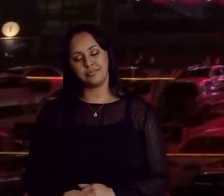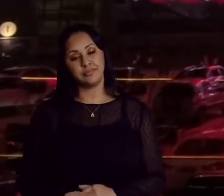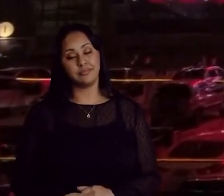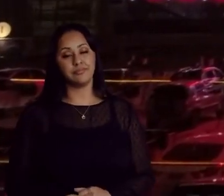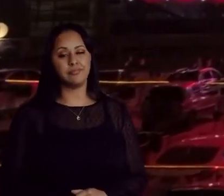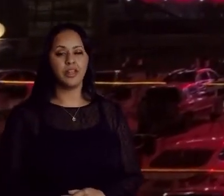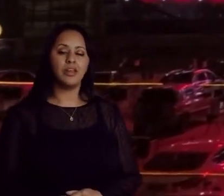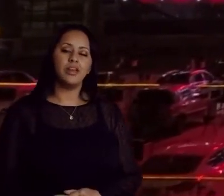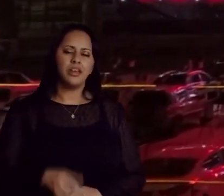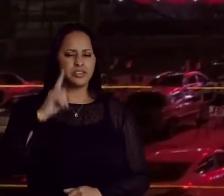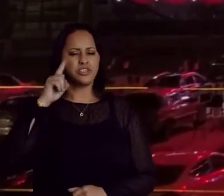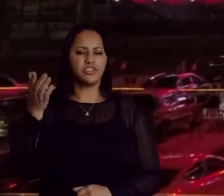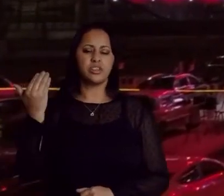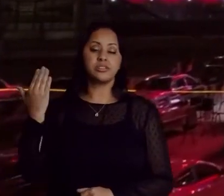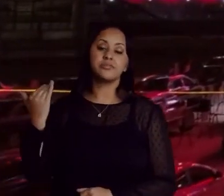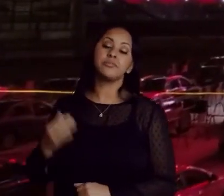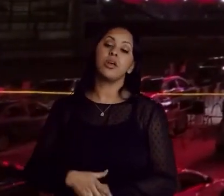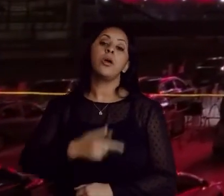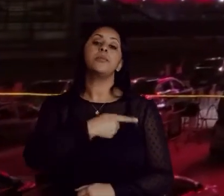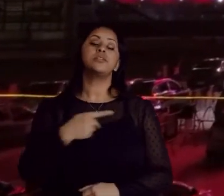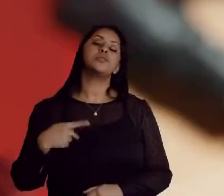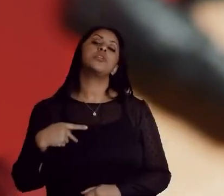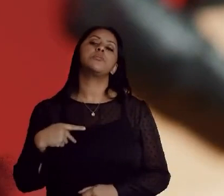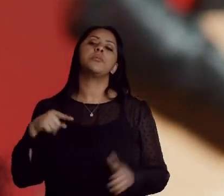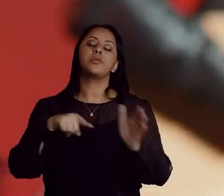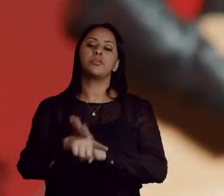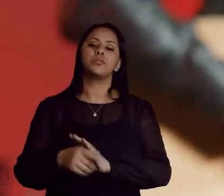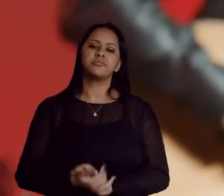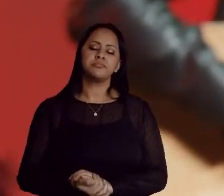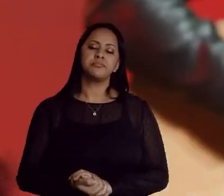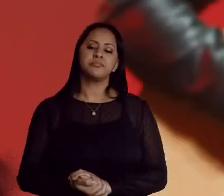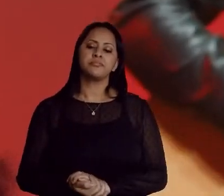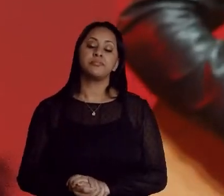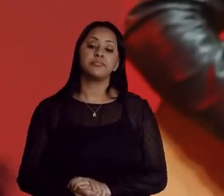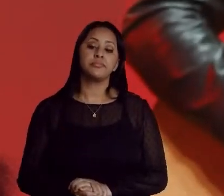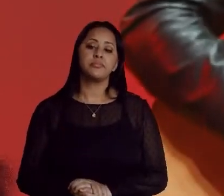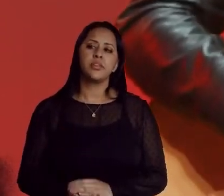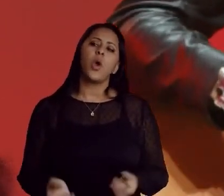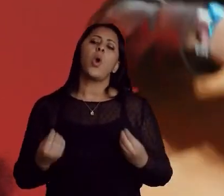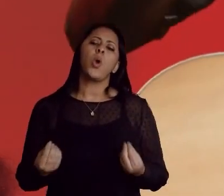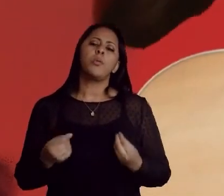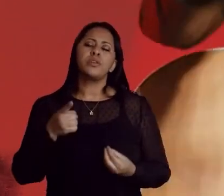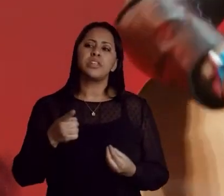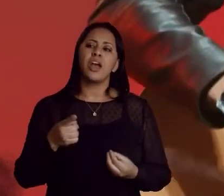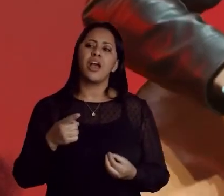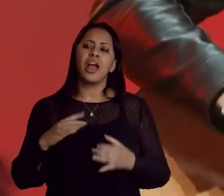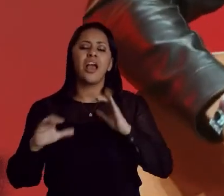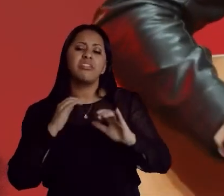Esses dias, um pastor amigo meu me perguntou assim: Lê, como que é você